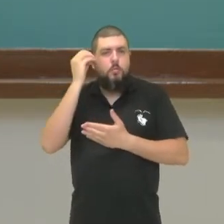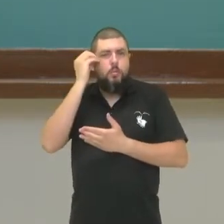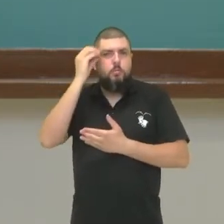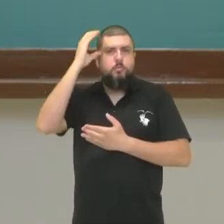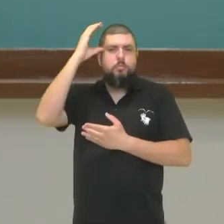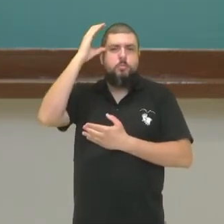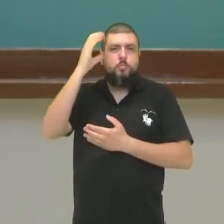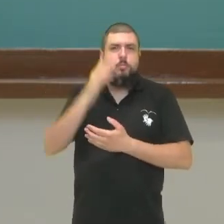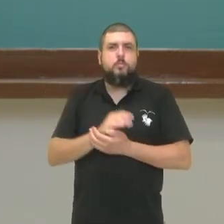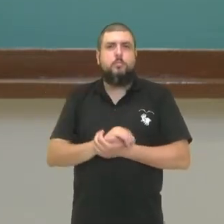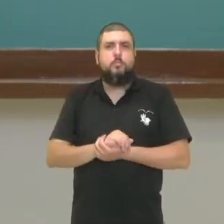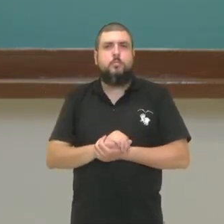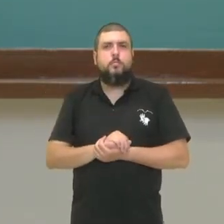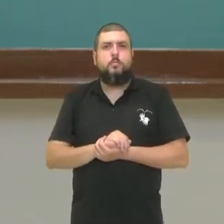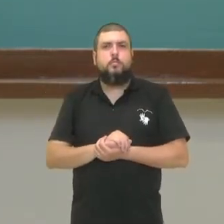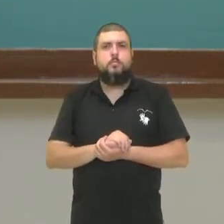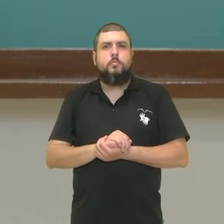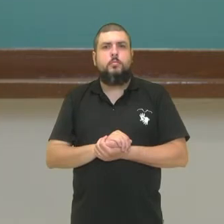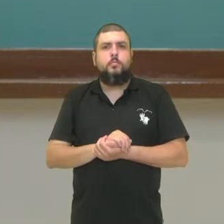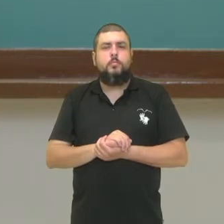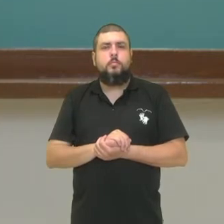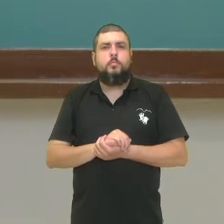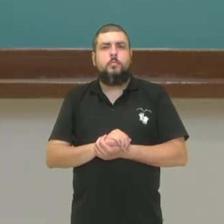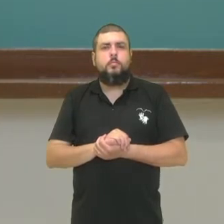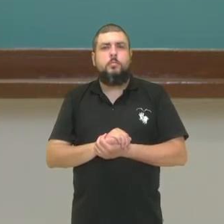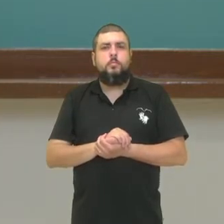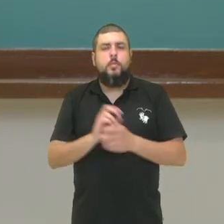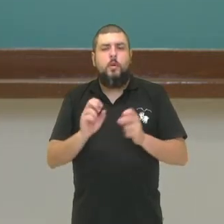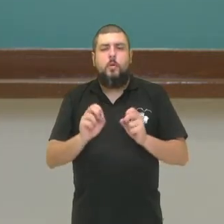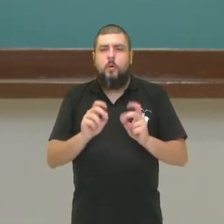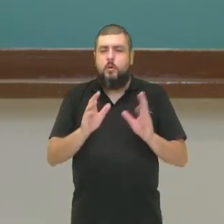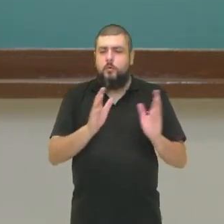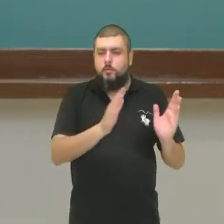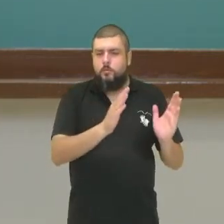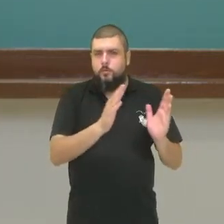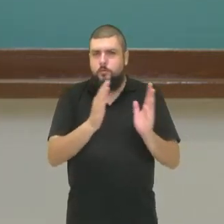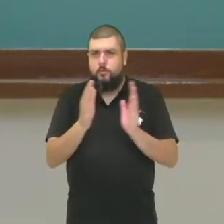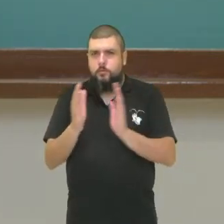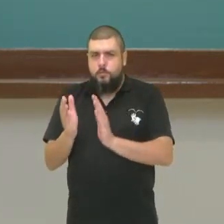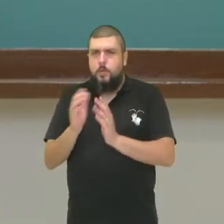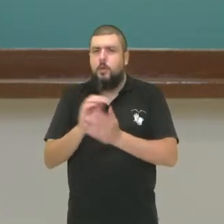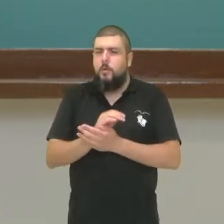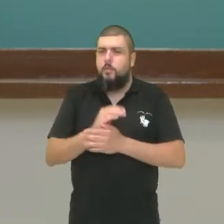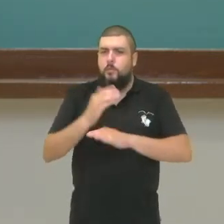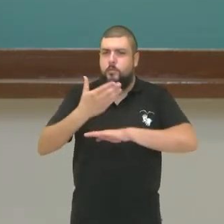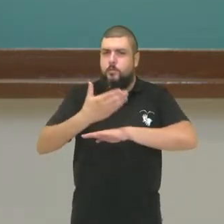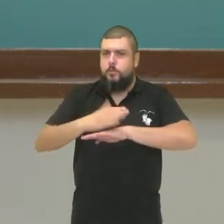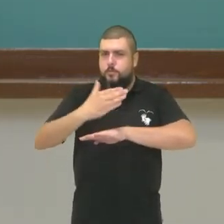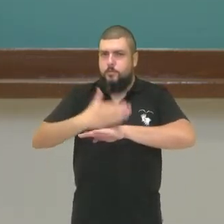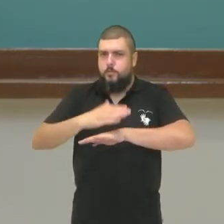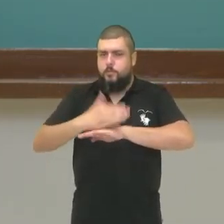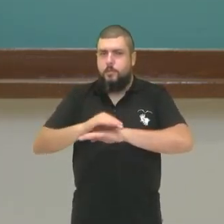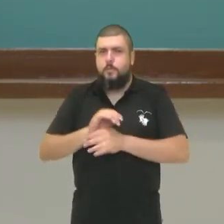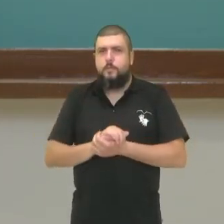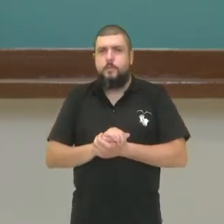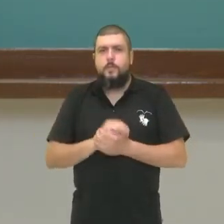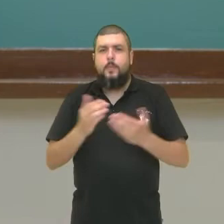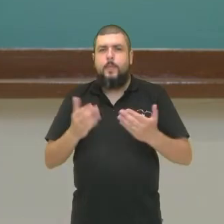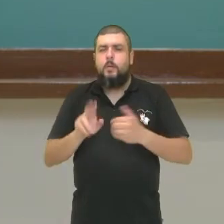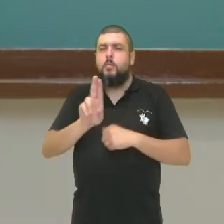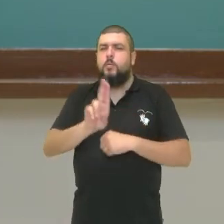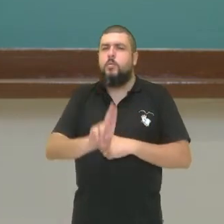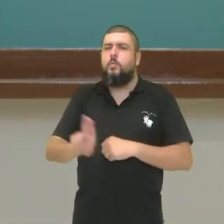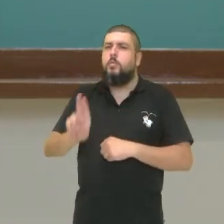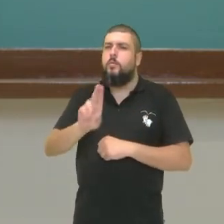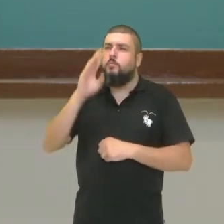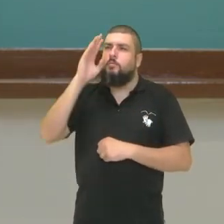como ser humano. Tendo base em tudo isso que a gente viu até agora, vamos colocar em prática? Vamos usar a nossa imaginação